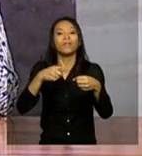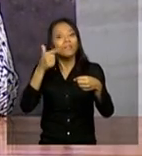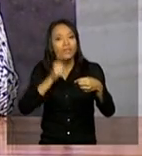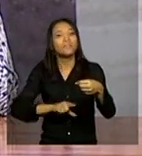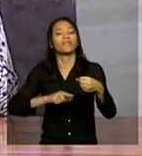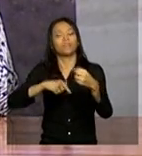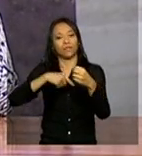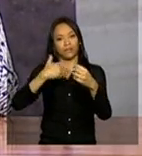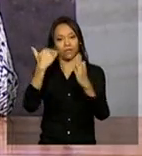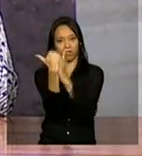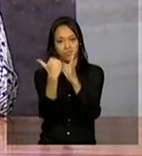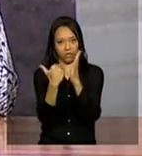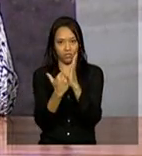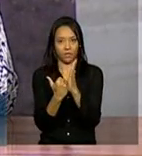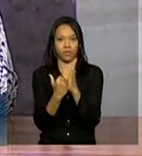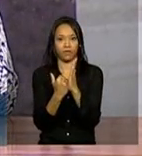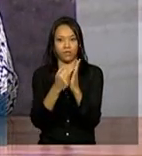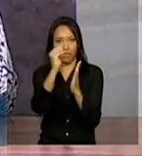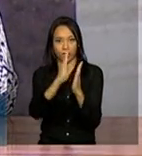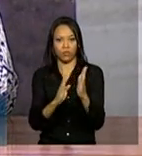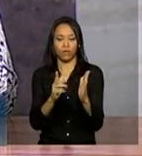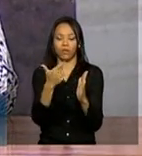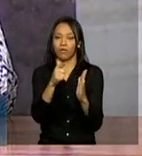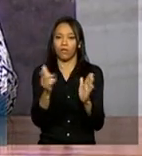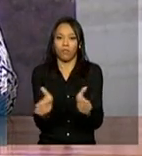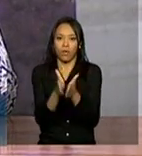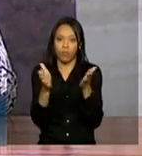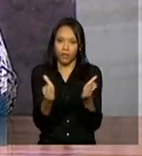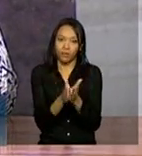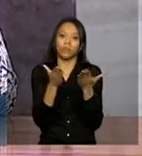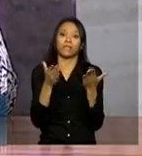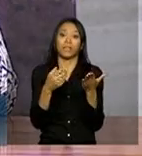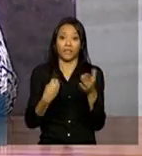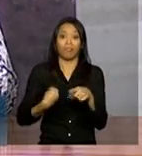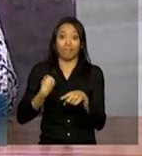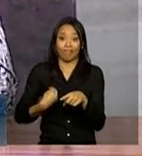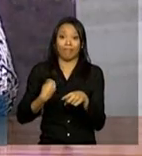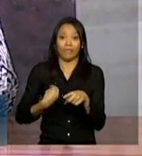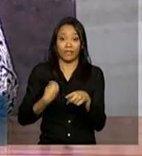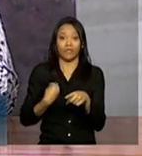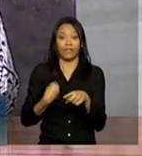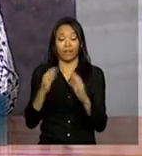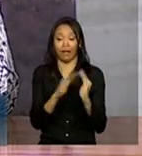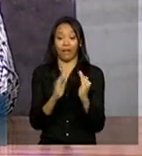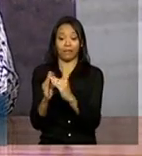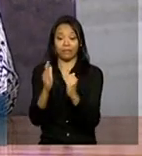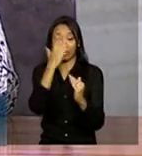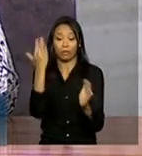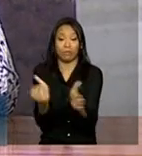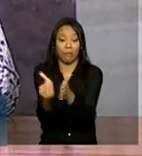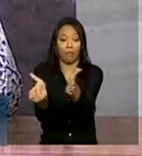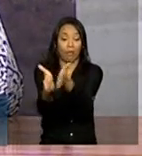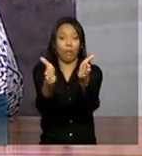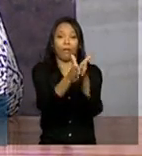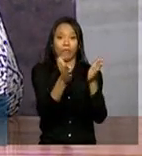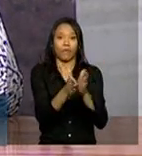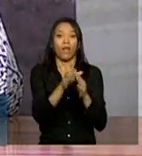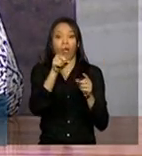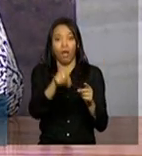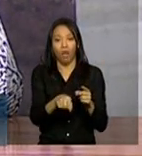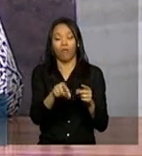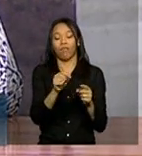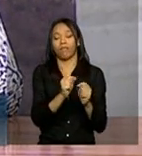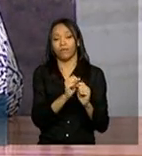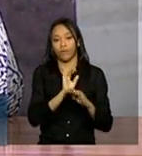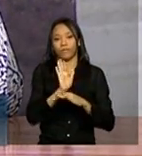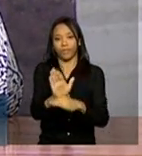Miséria priorizou, onde se concentrava a extrema pobreza no país, que infelizmente saímos do mapa da fome